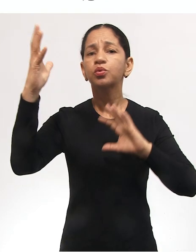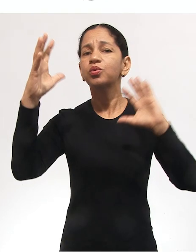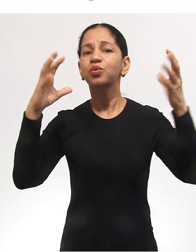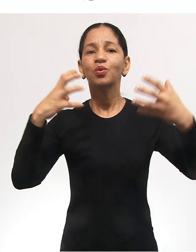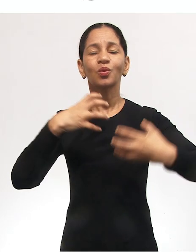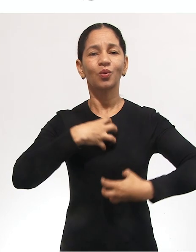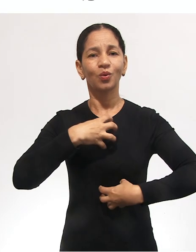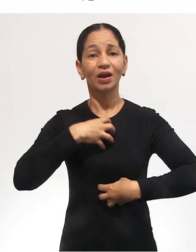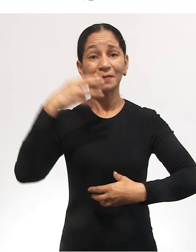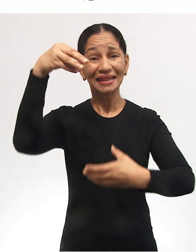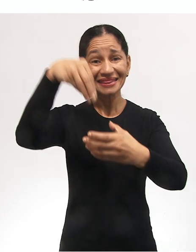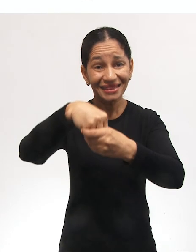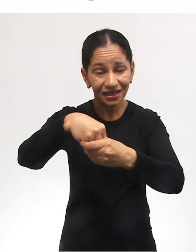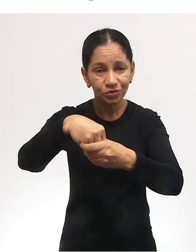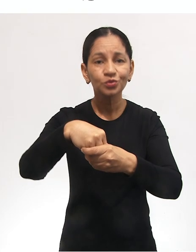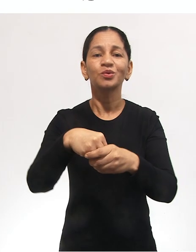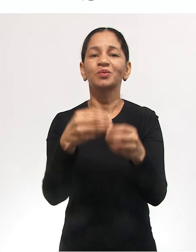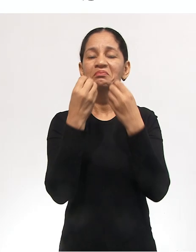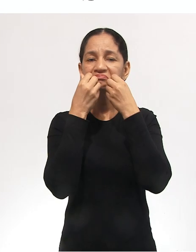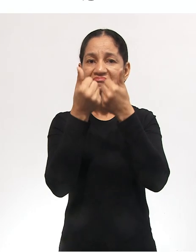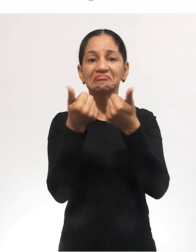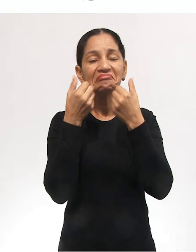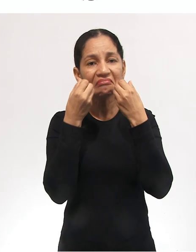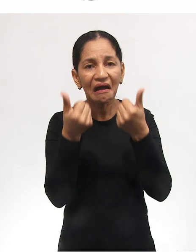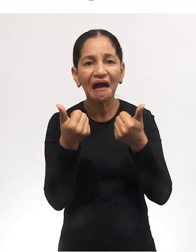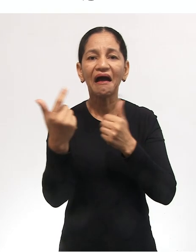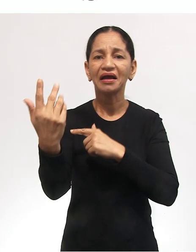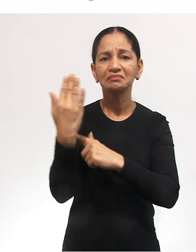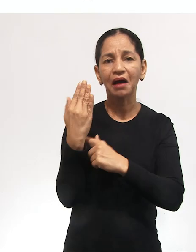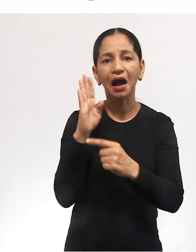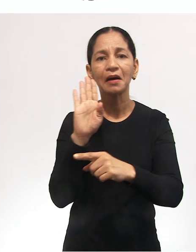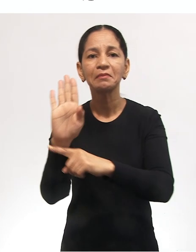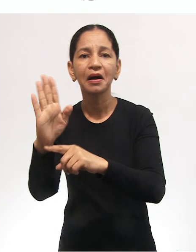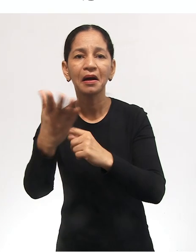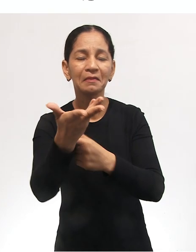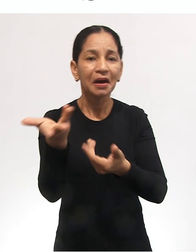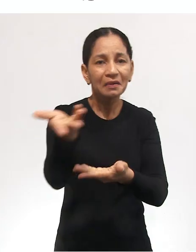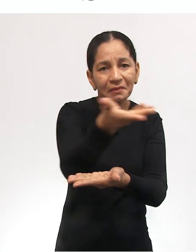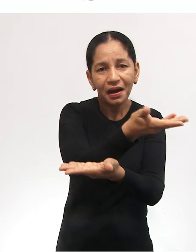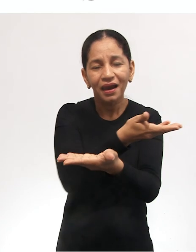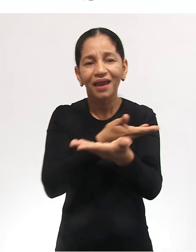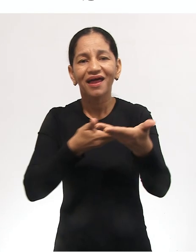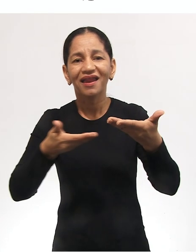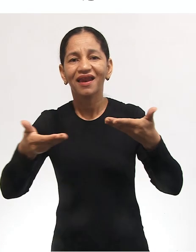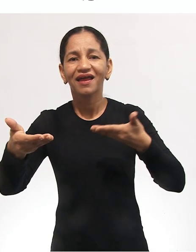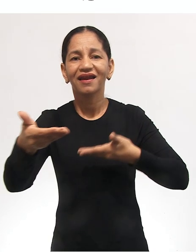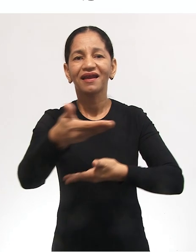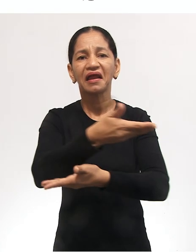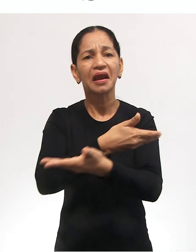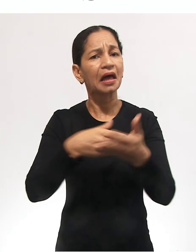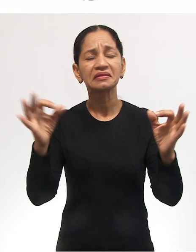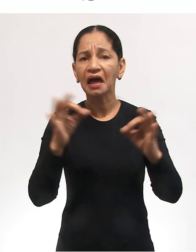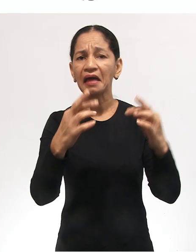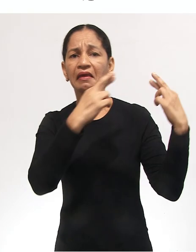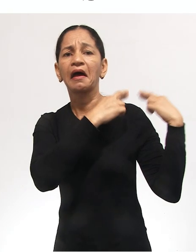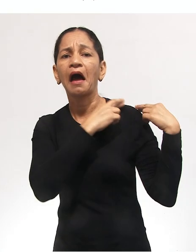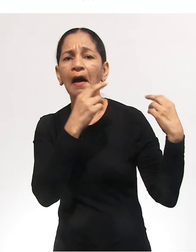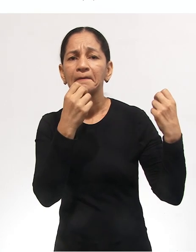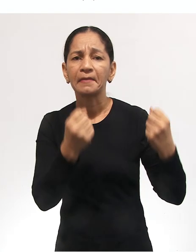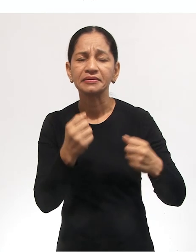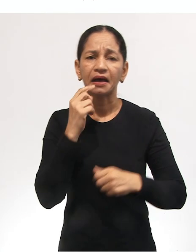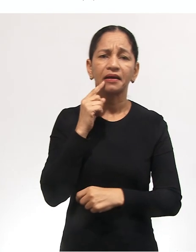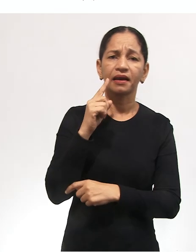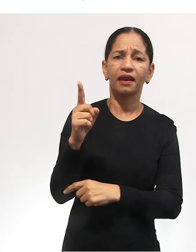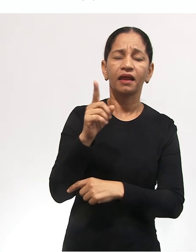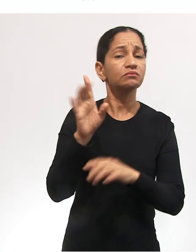todo mundo vai ficar bem, né, vai ficar supimpa ali, sem sobrecarga, sem problemas de